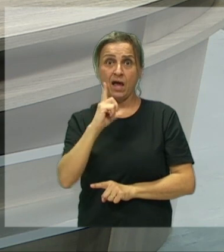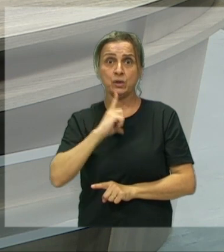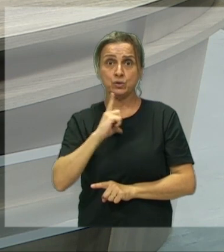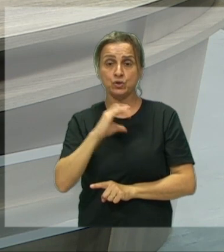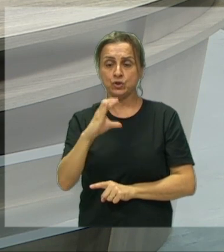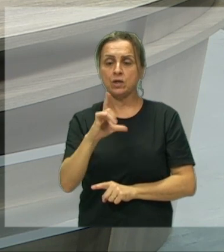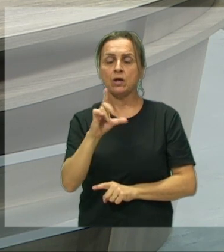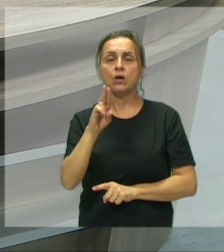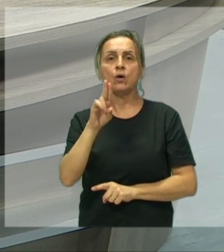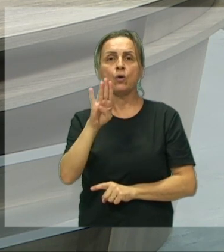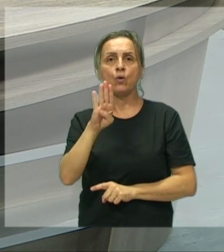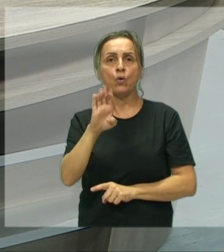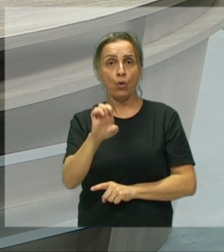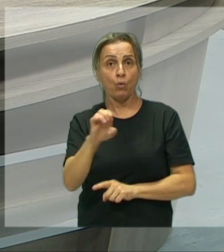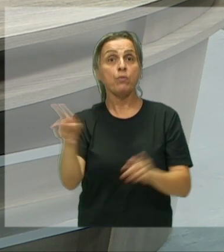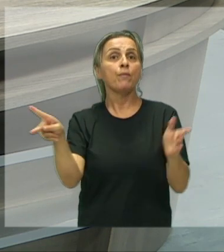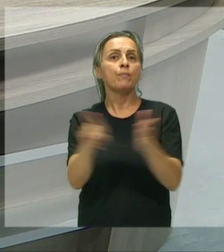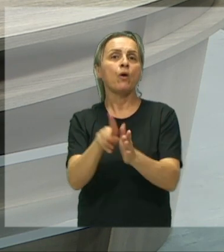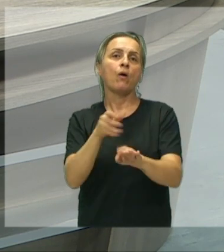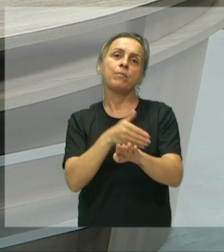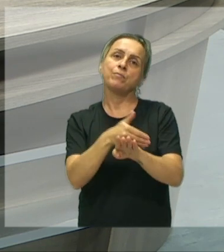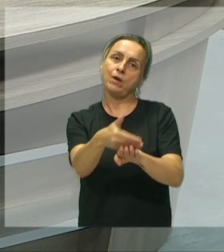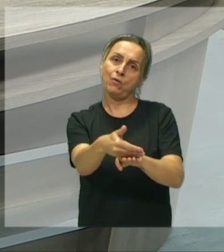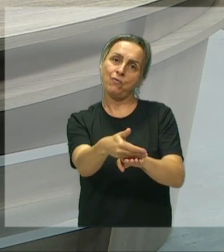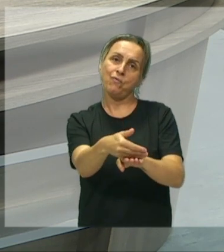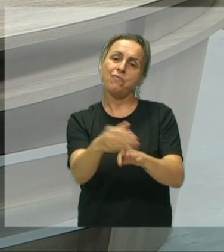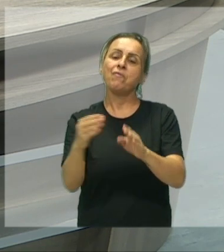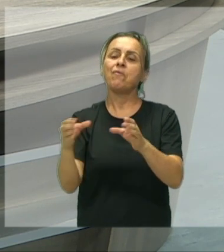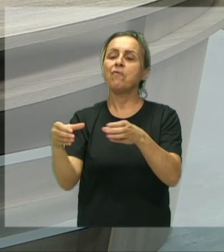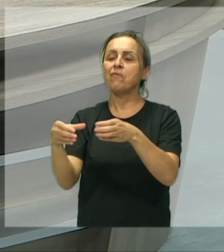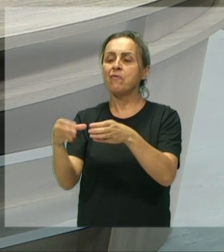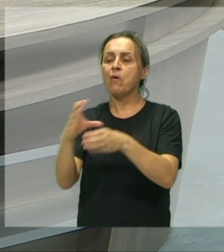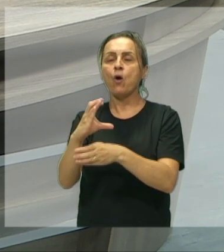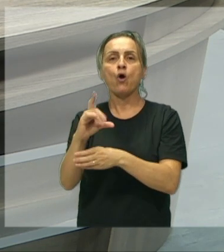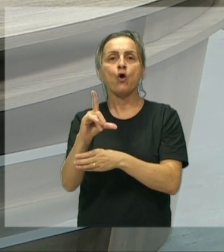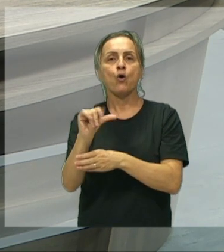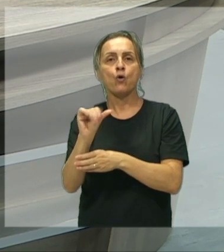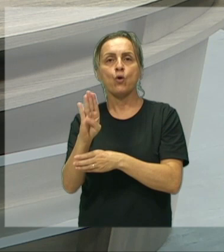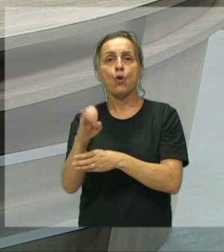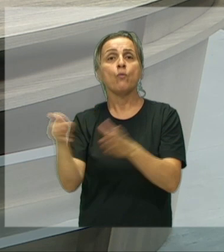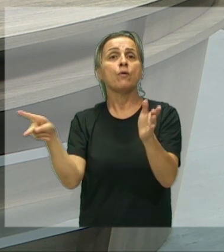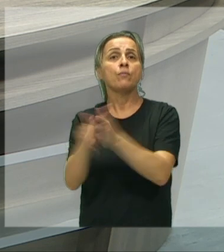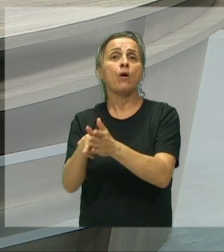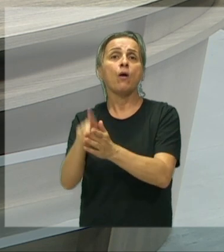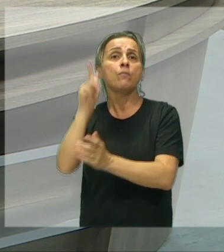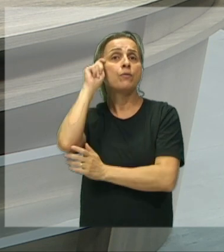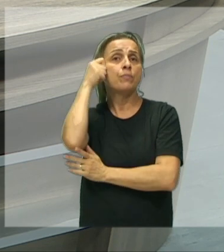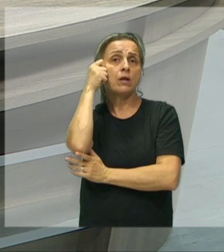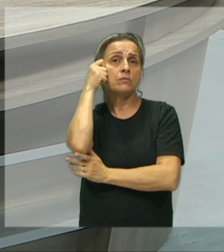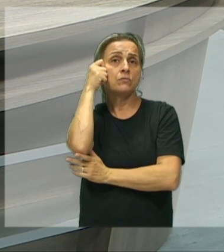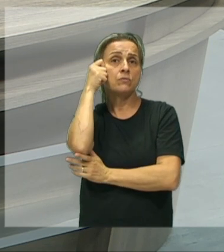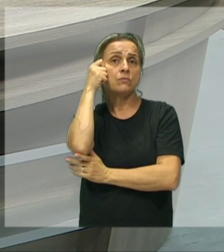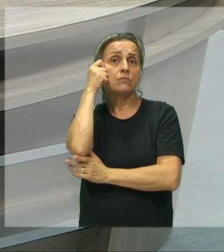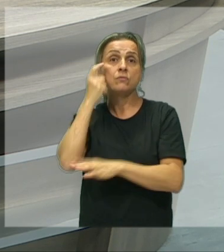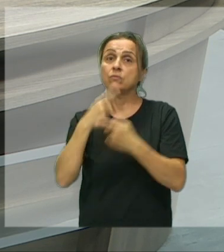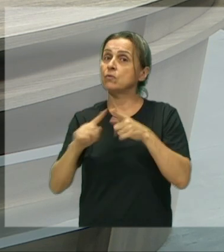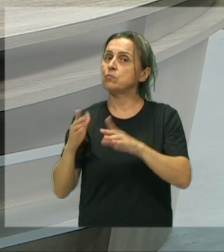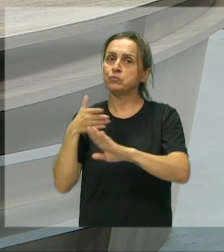clubes para brancos e clubes para pretos. Não podia entrar